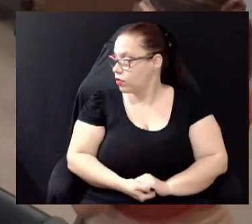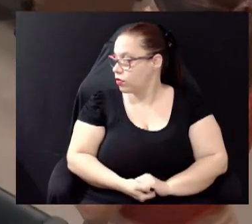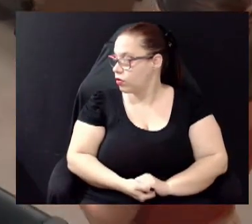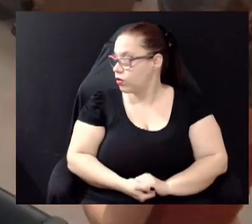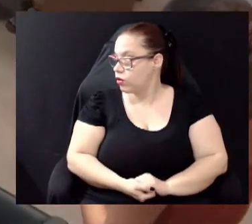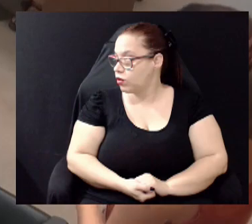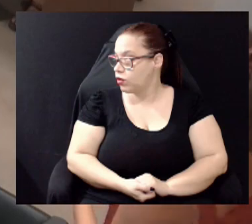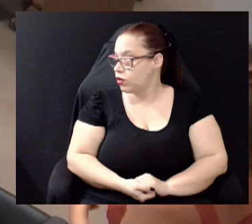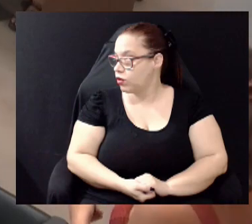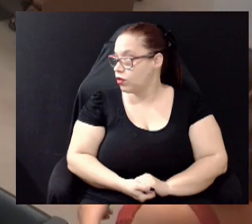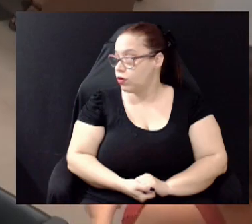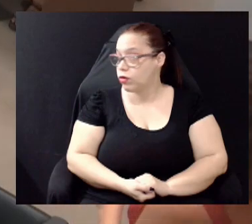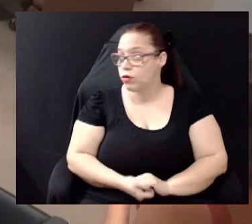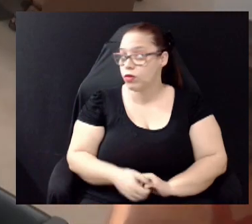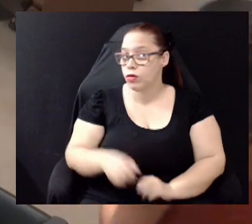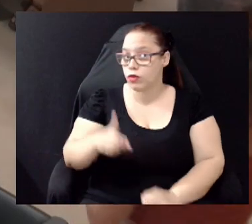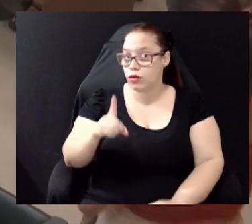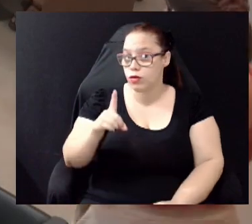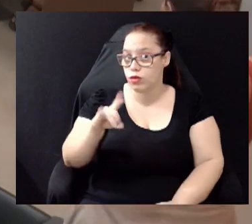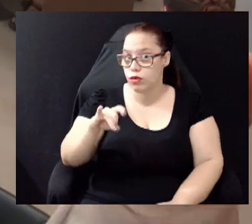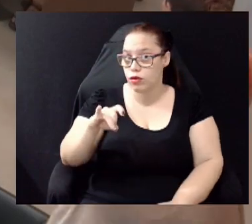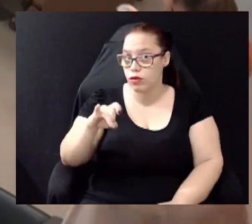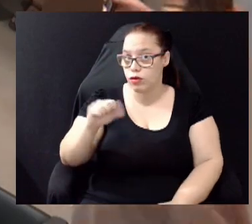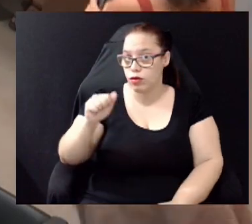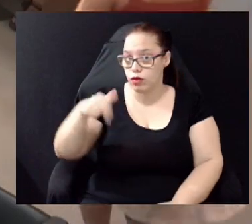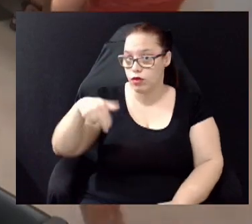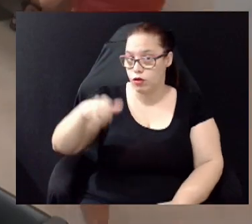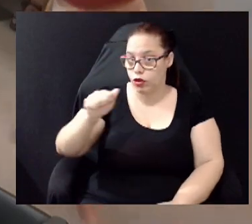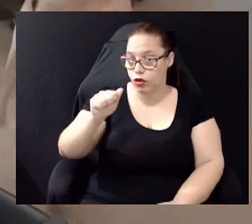A Diana, mais alguém?